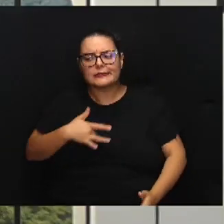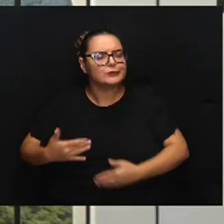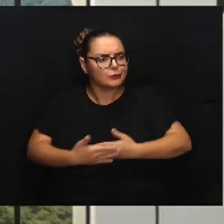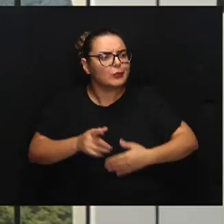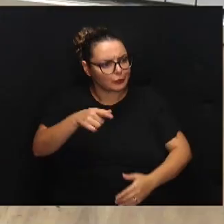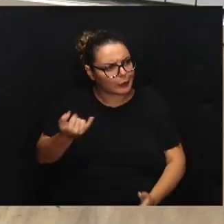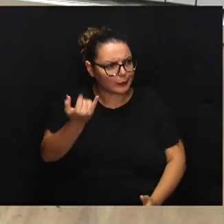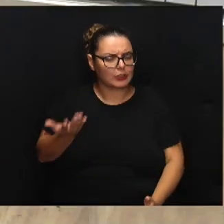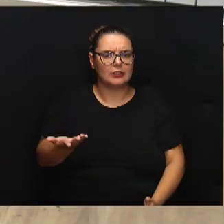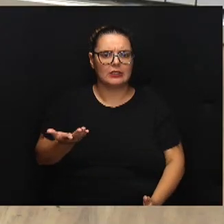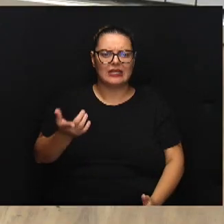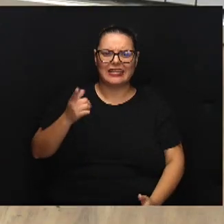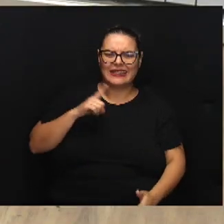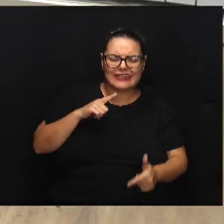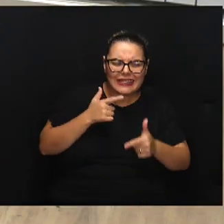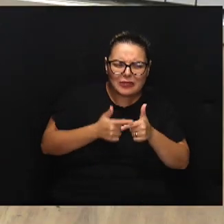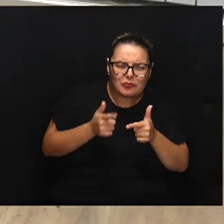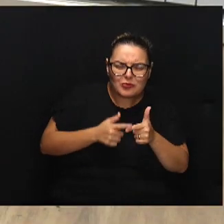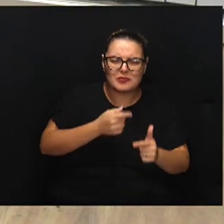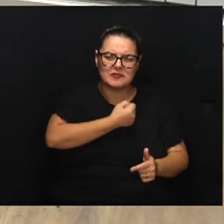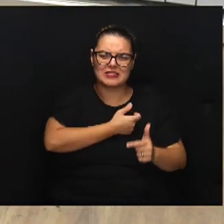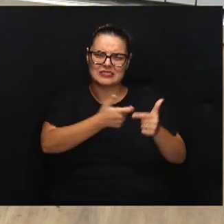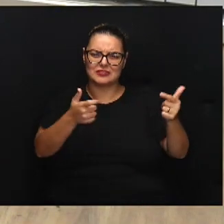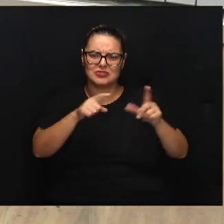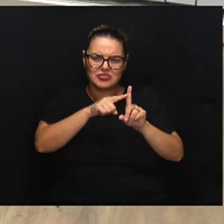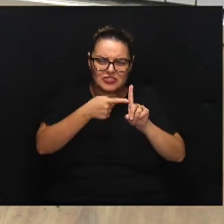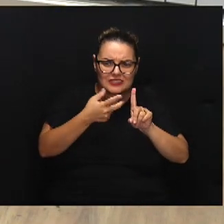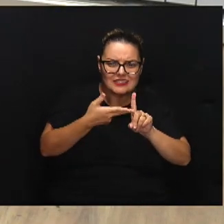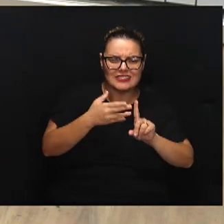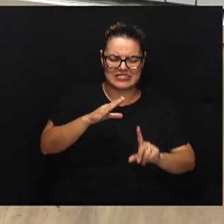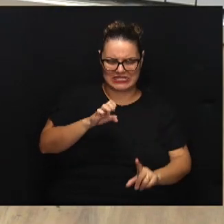Então, tem problema este número tão alto de cesáreas?